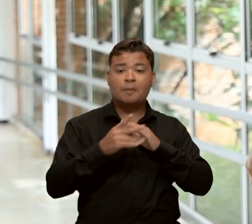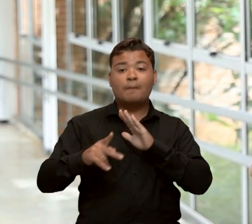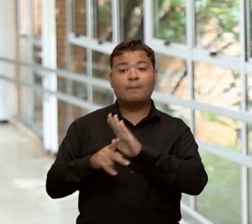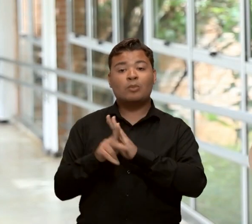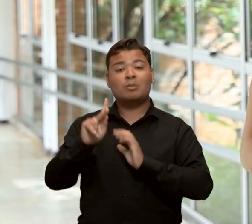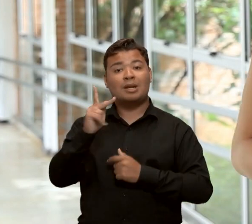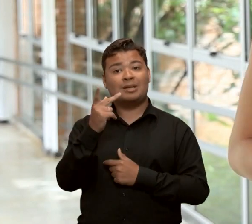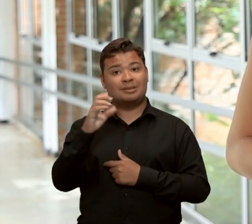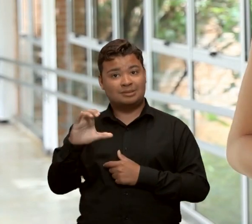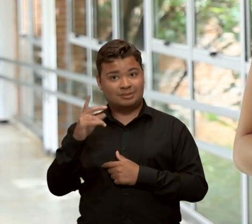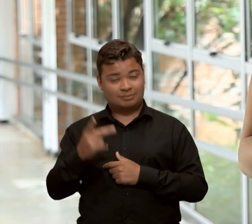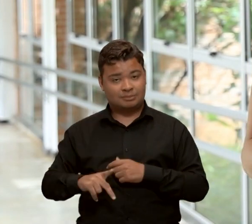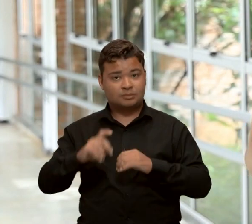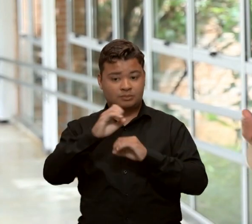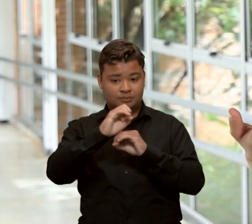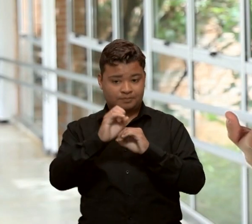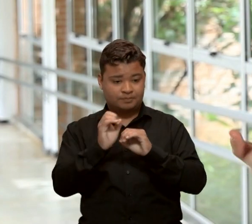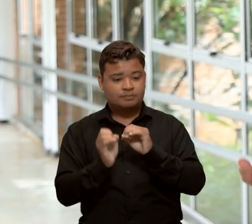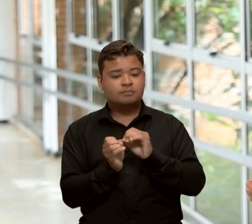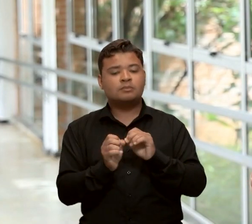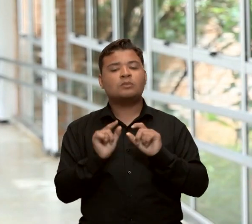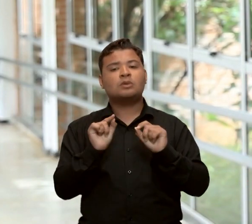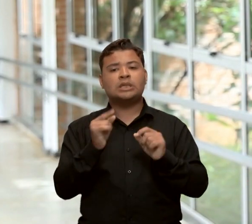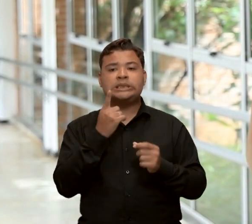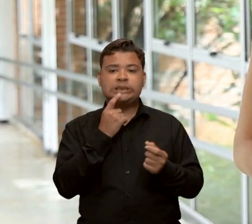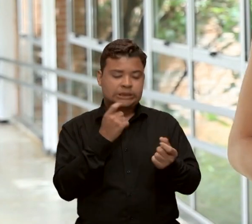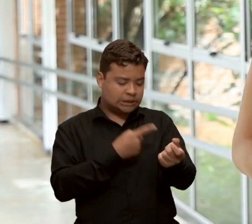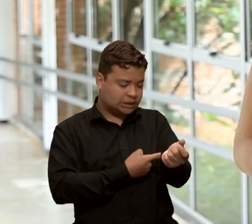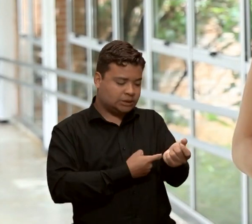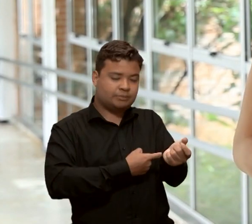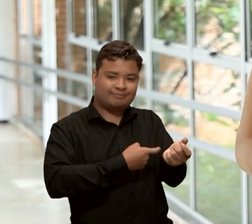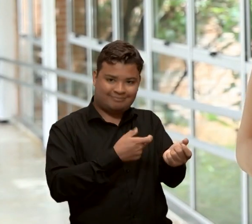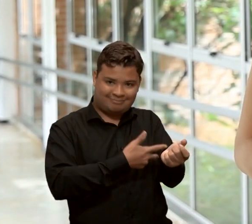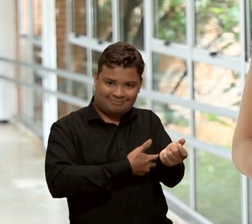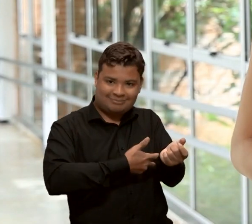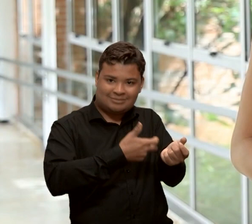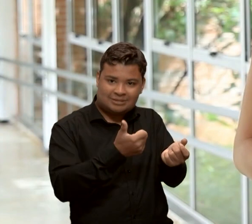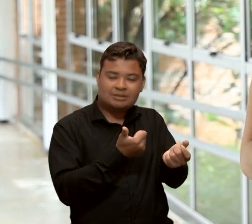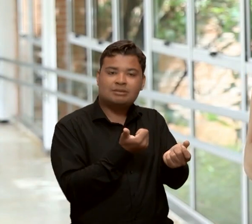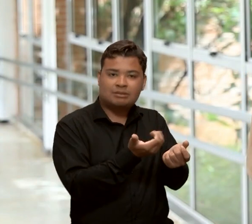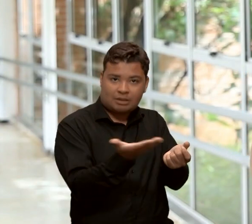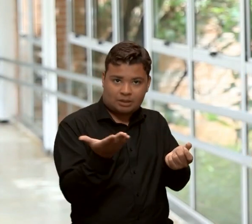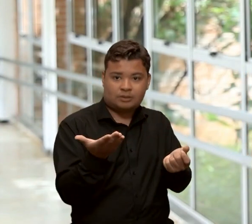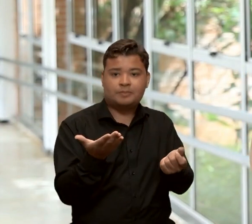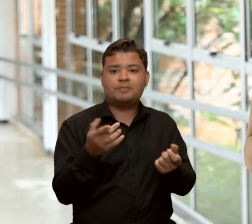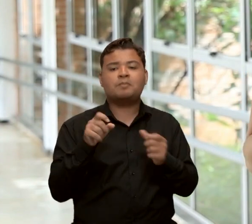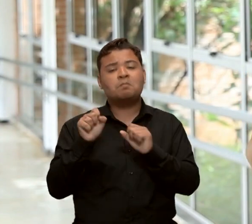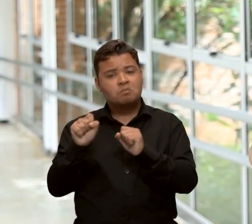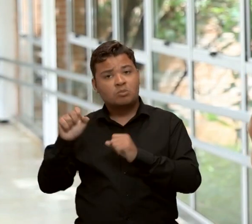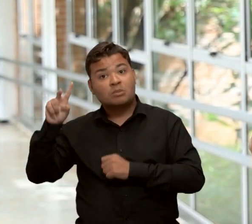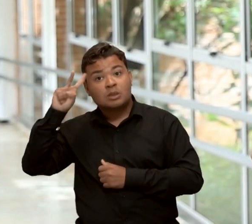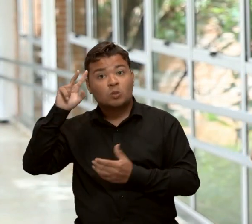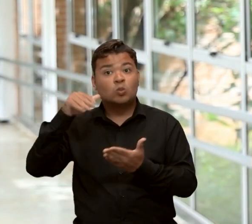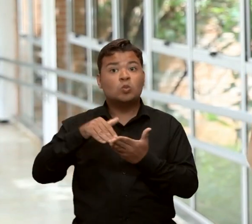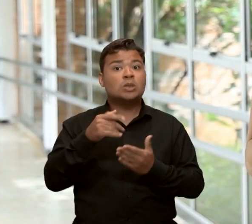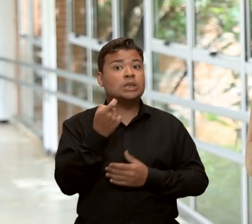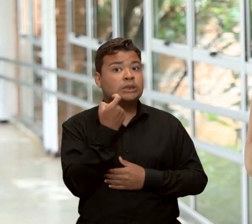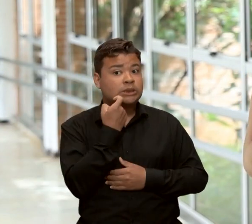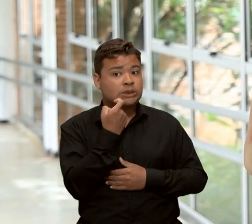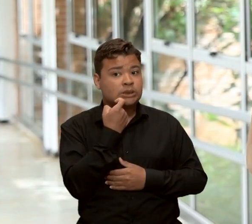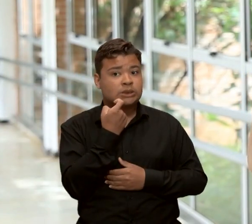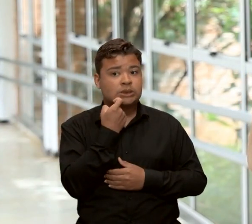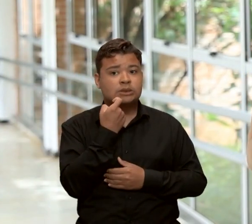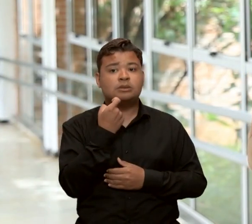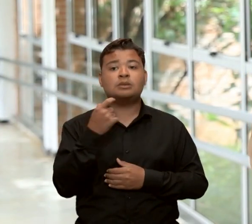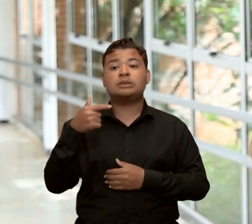da UFG para a doação de sangue. Você pode fazer essa doação de segunda a sexta-feira, das